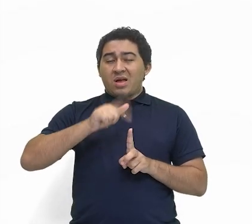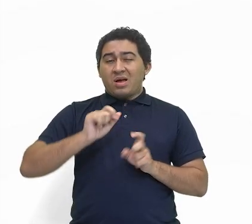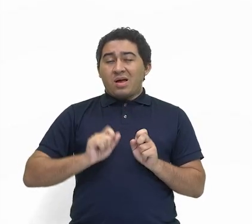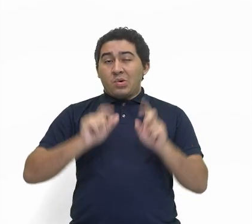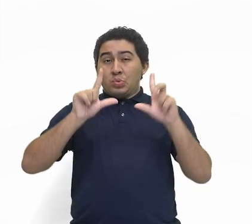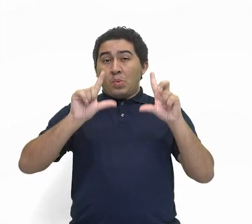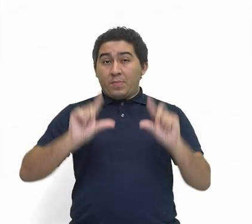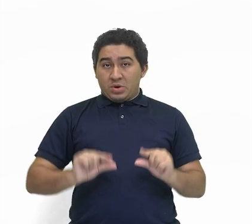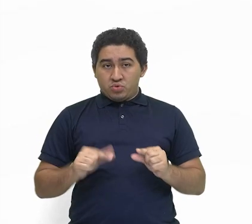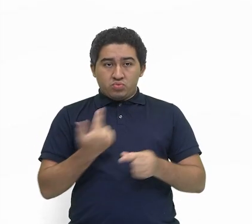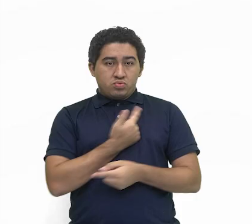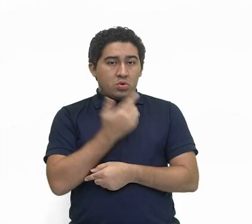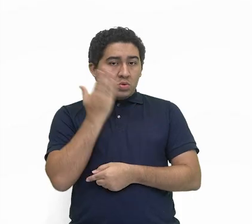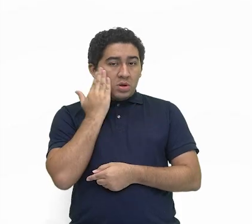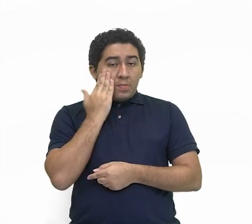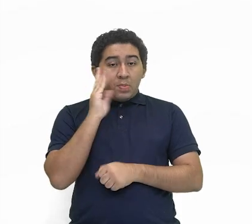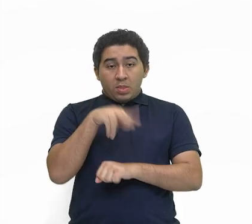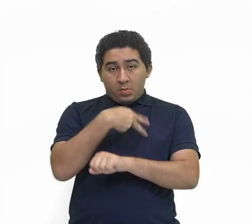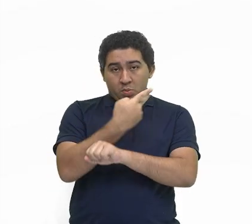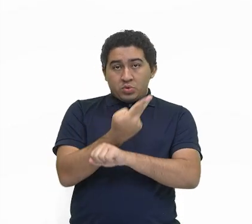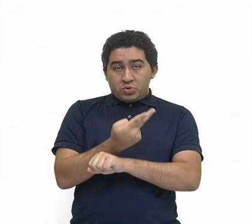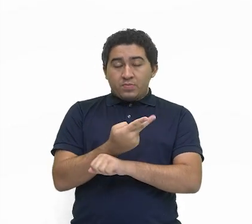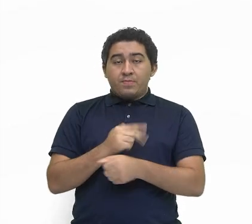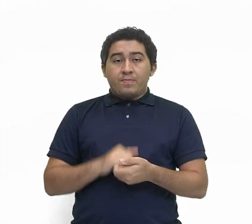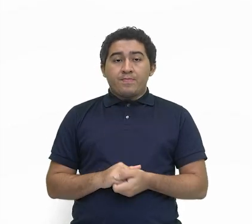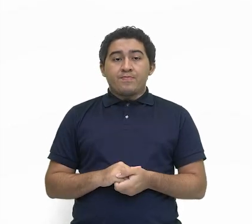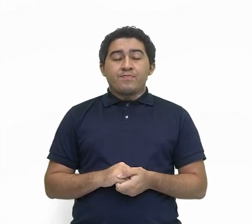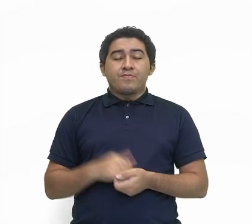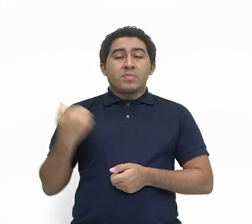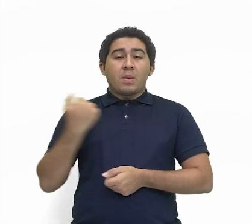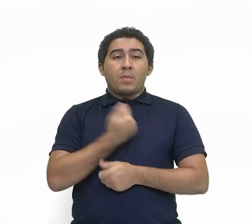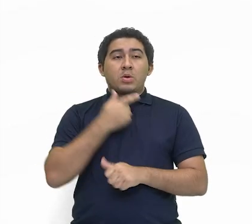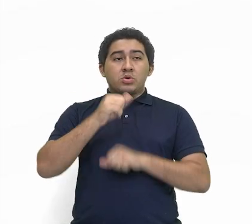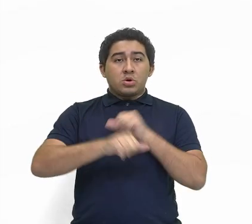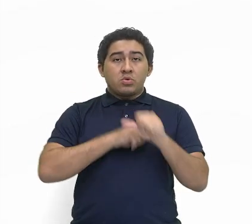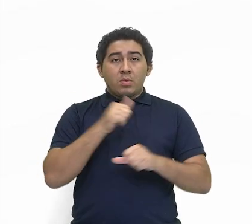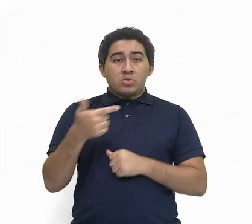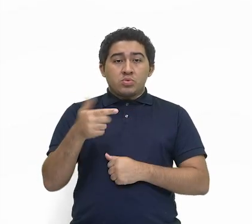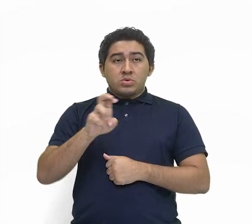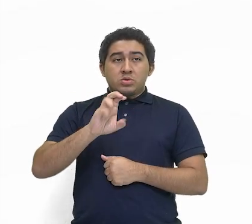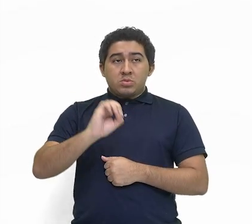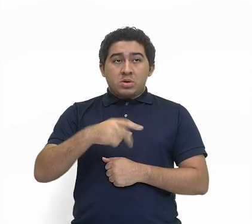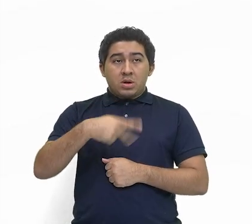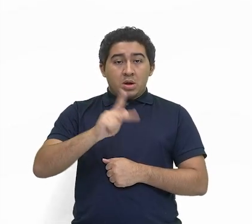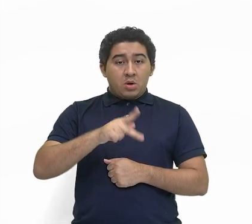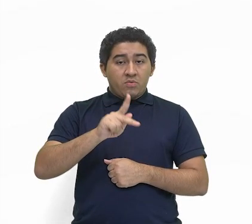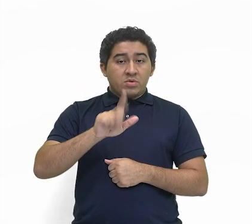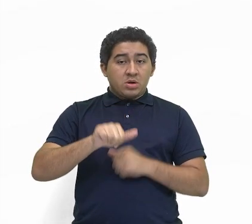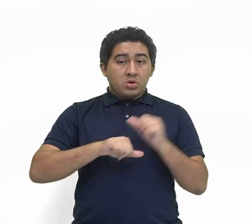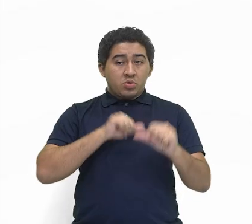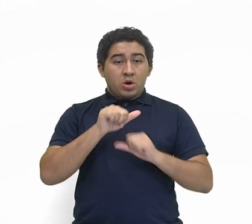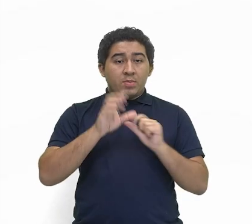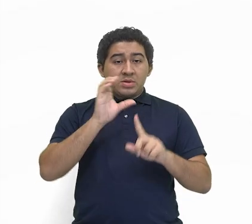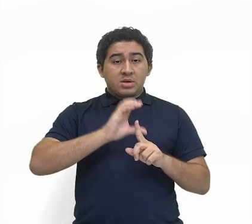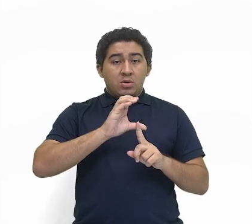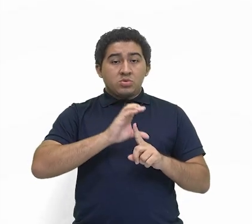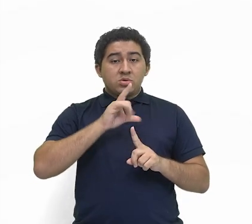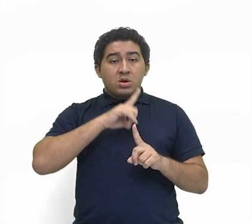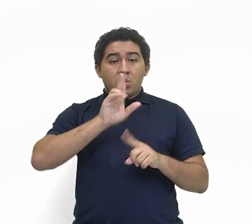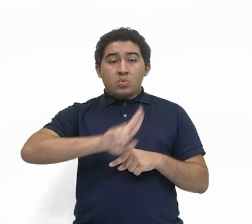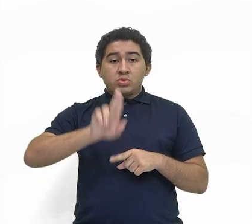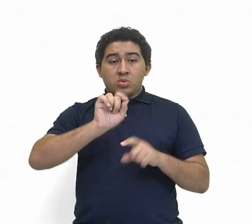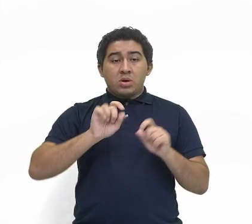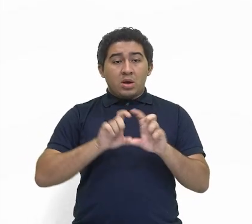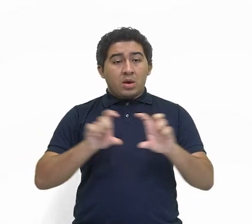né? A gente vai já saber. Então, para a gente transformar 250 Kelvin para Celsius, a gente usa a